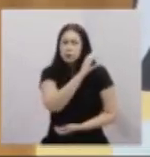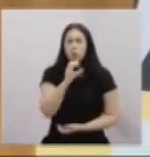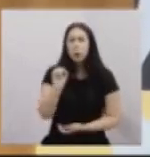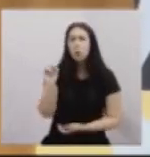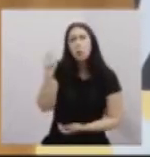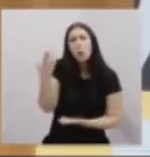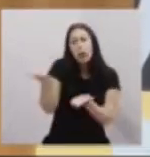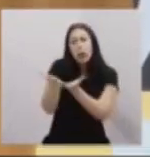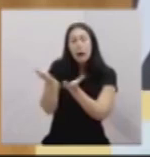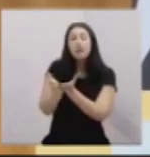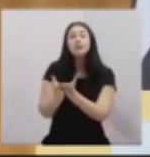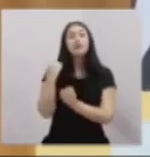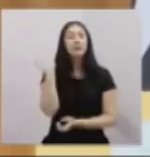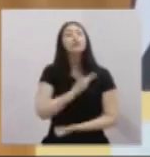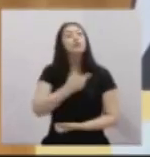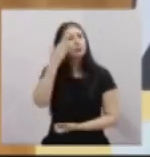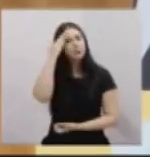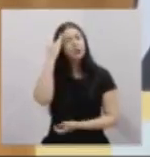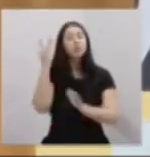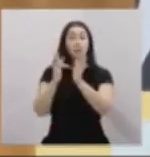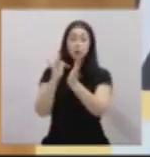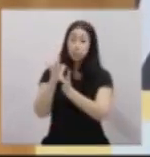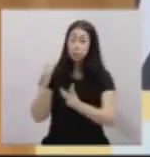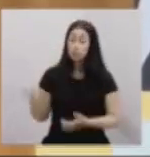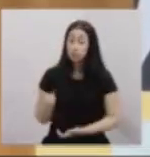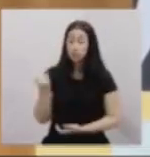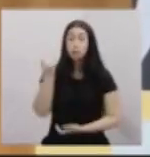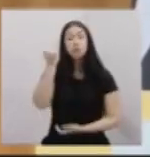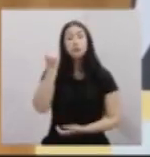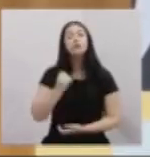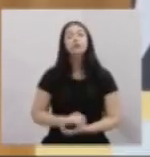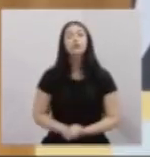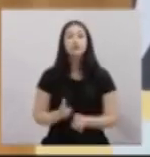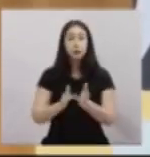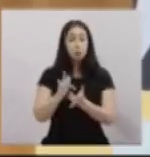sabe da importância que Jesus teve na história da humanidade, o Filho de Deus.